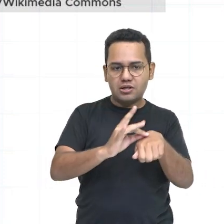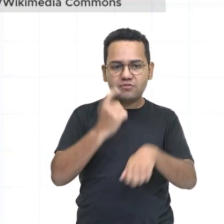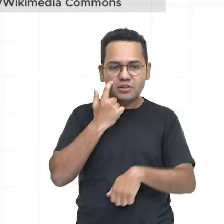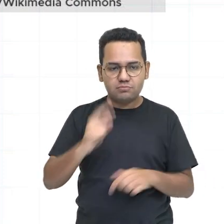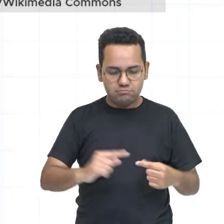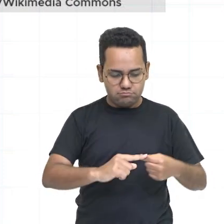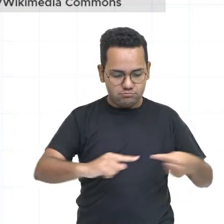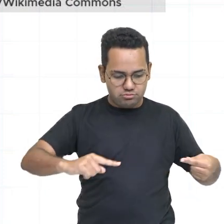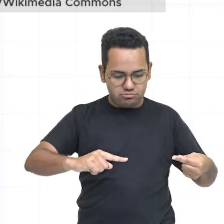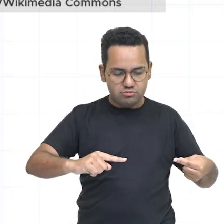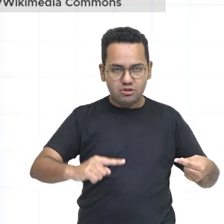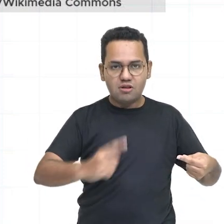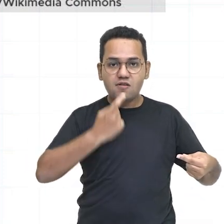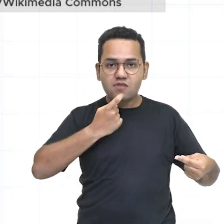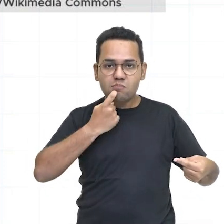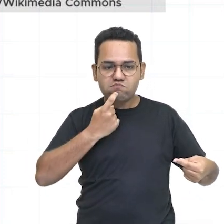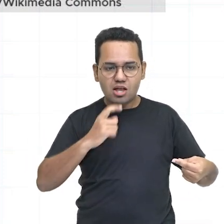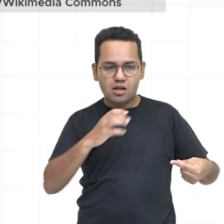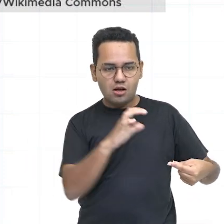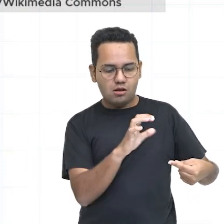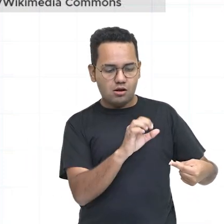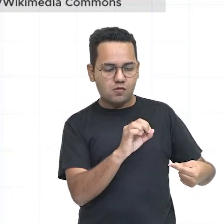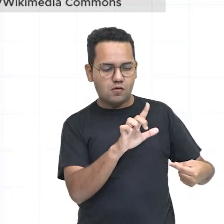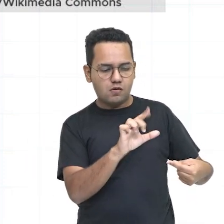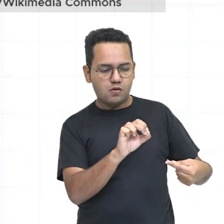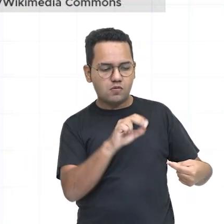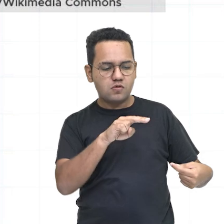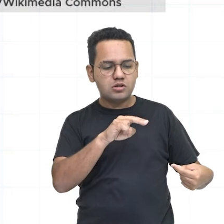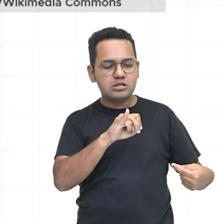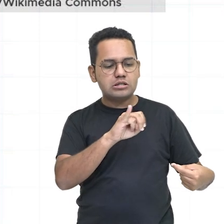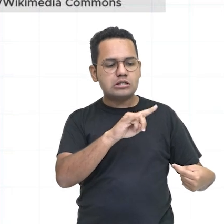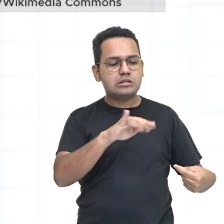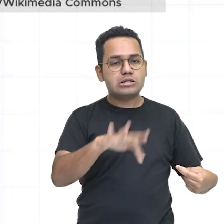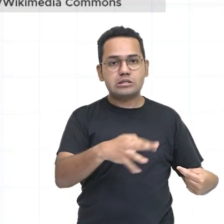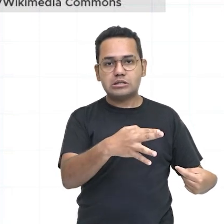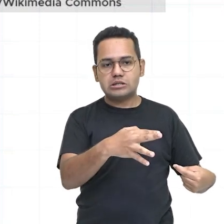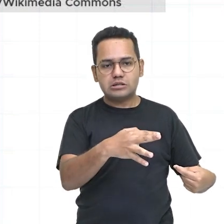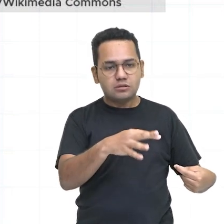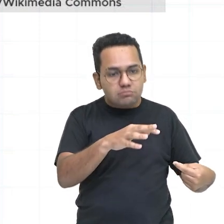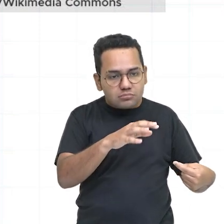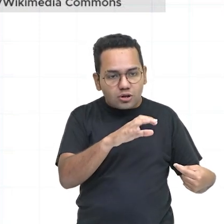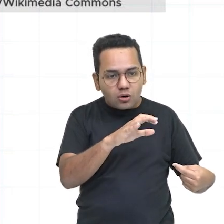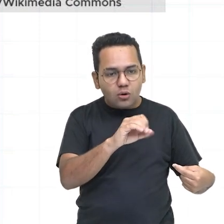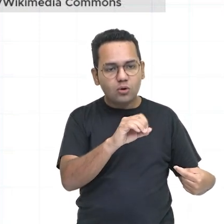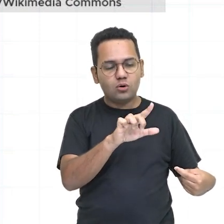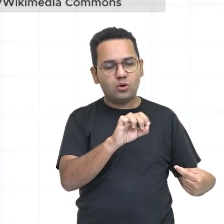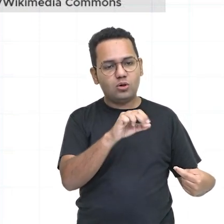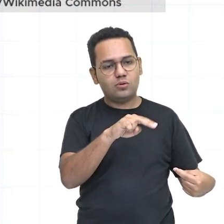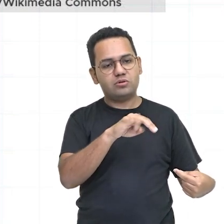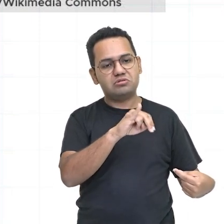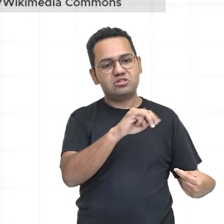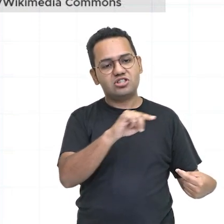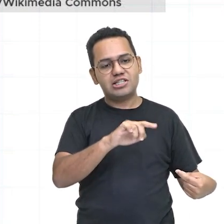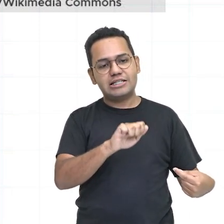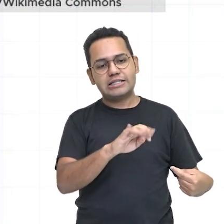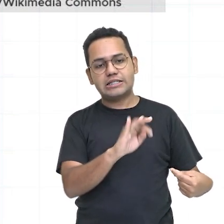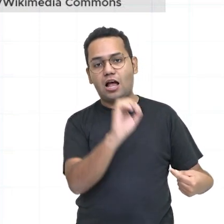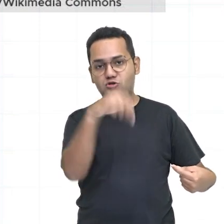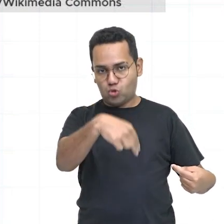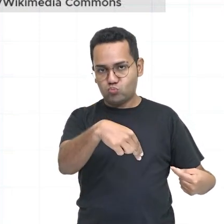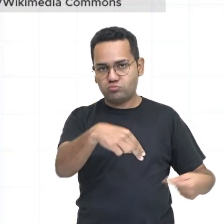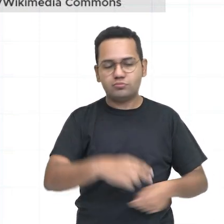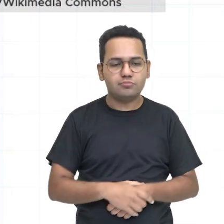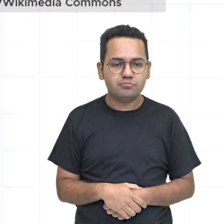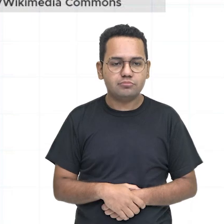colonization. Eu acabei de falar para vocês que a palavra shan, ok? Ela vai ter aí